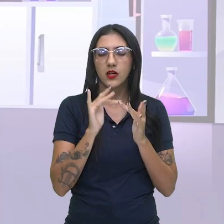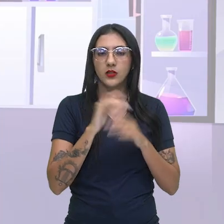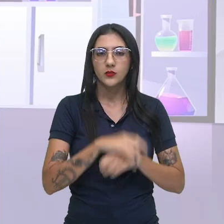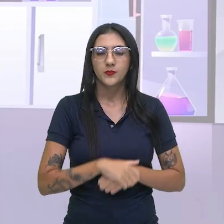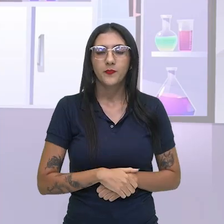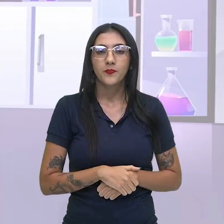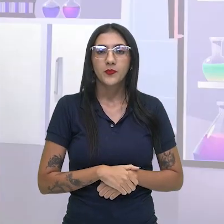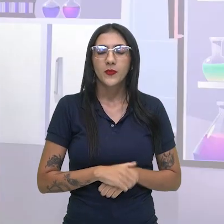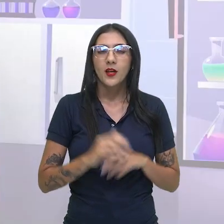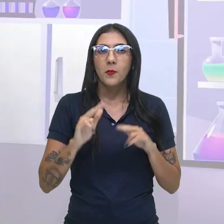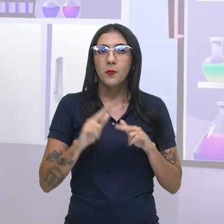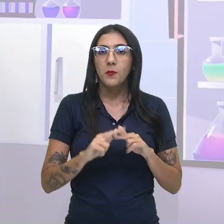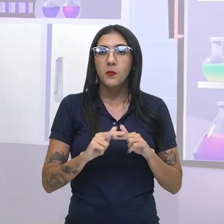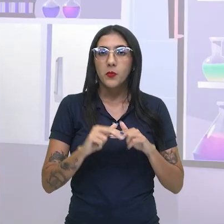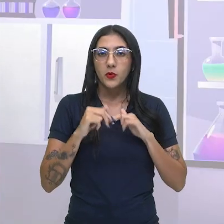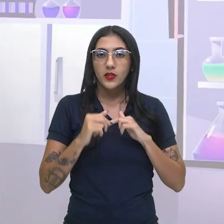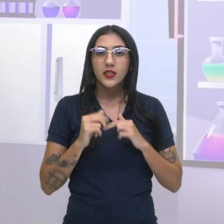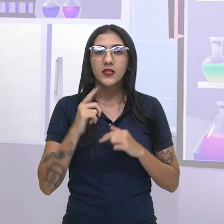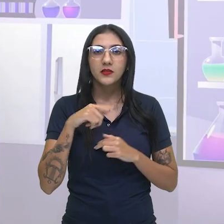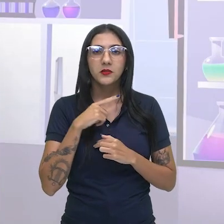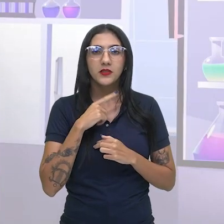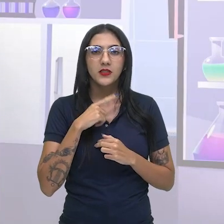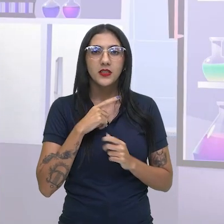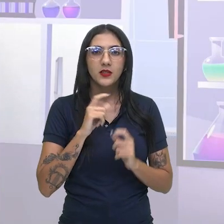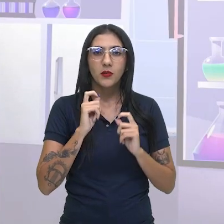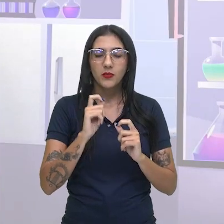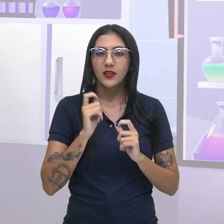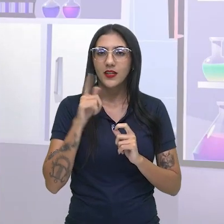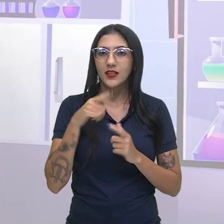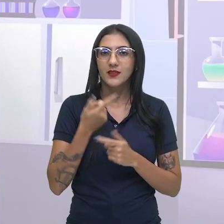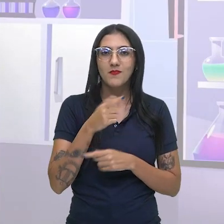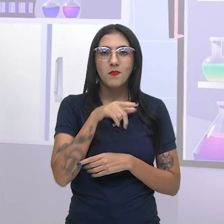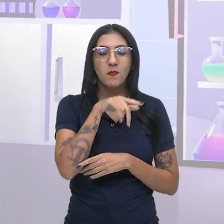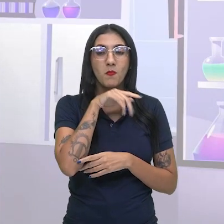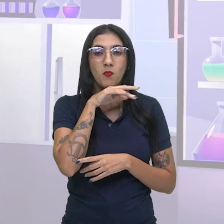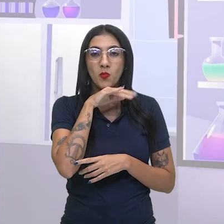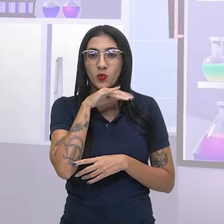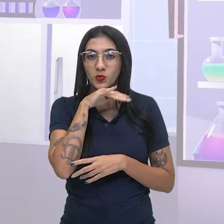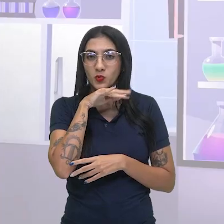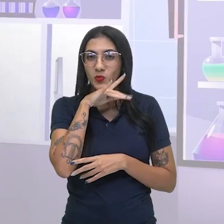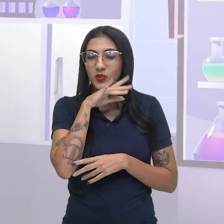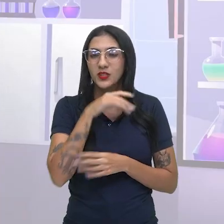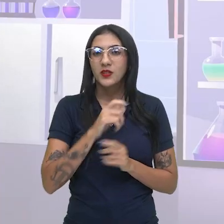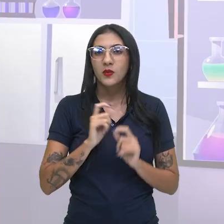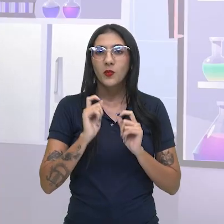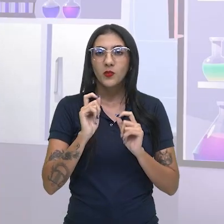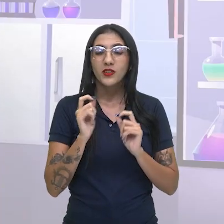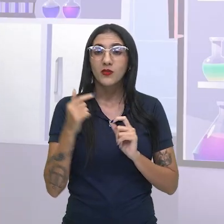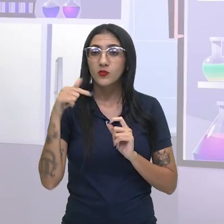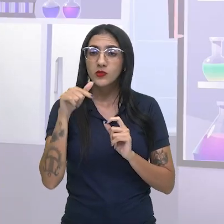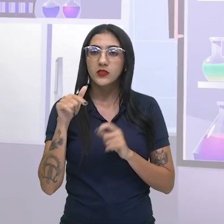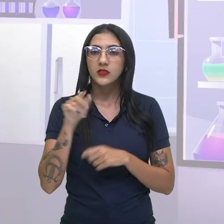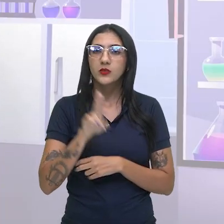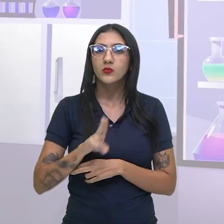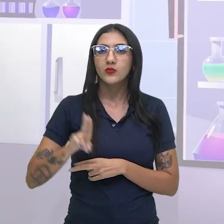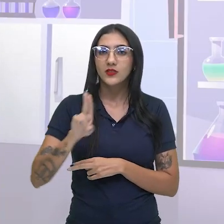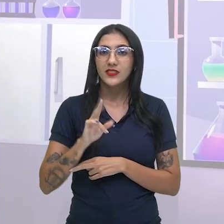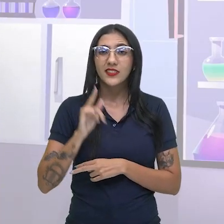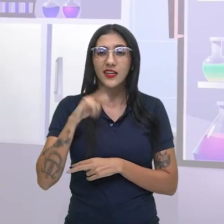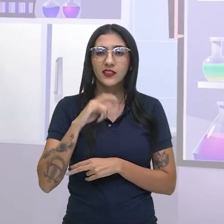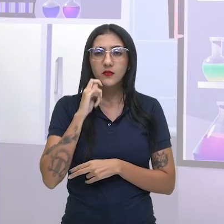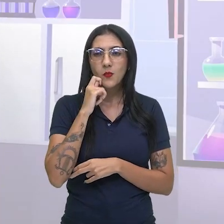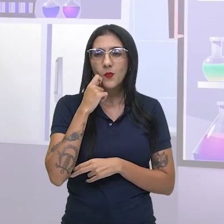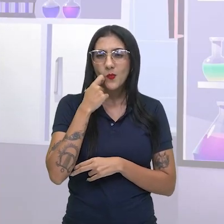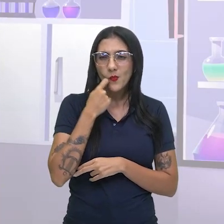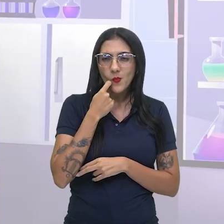esse motivo, é uma péssima ideia você utilizar o suco